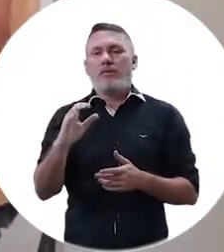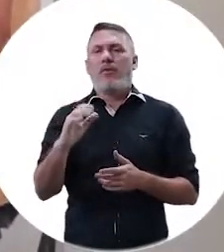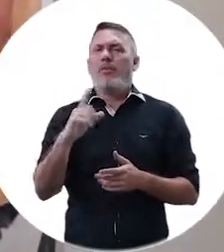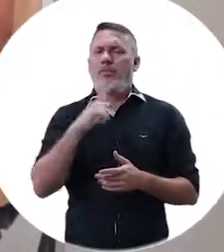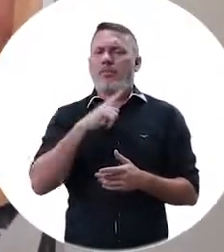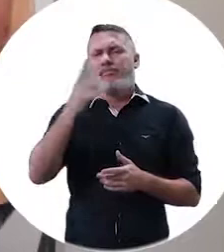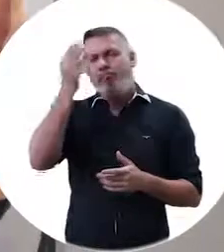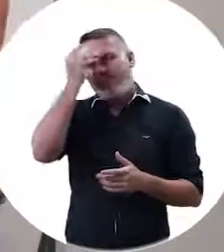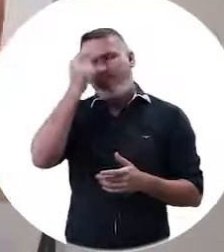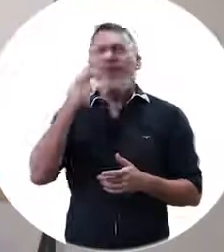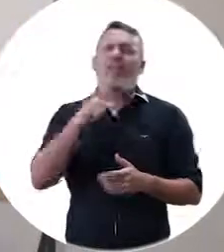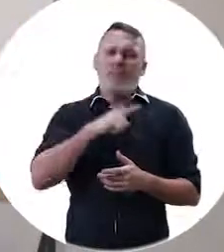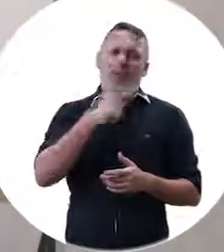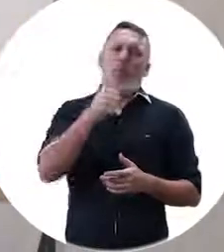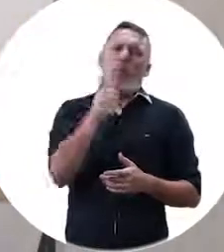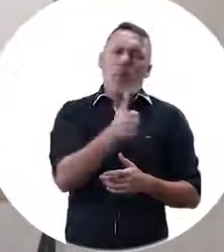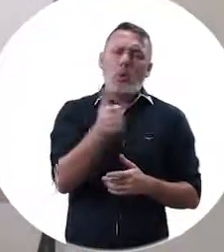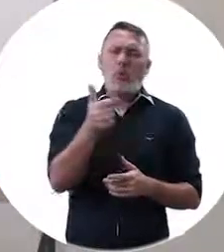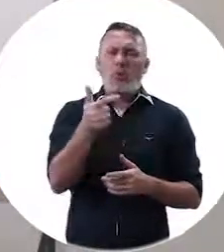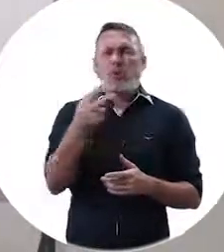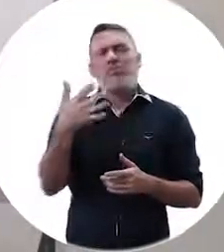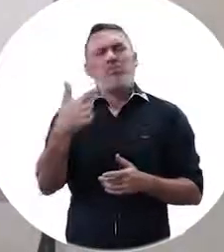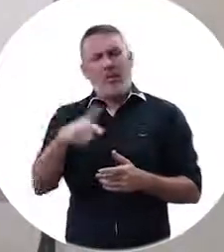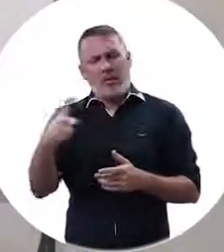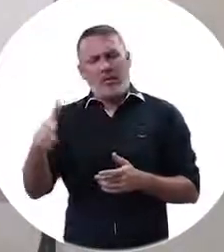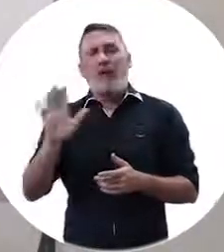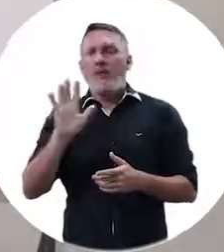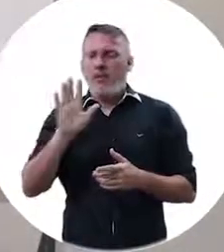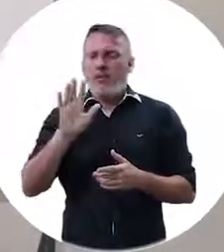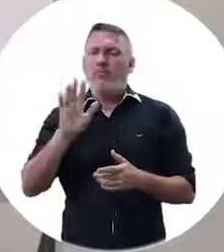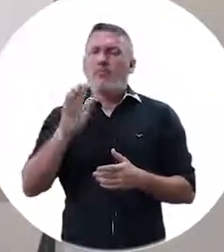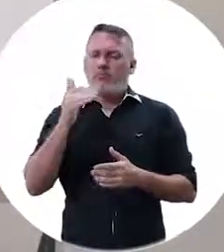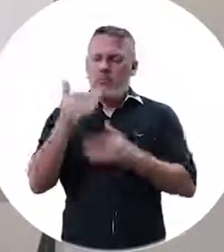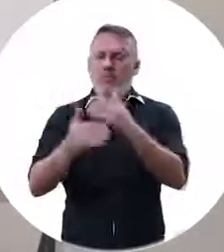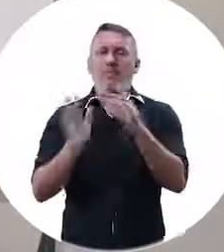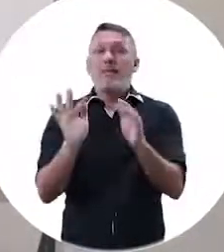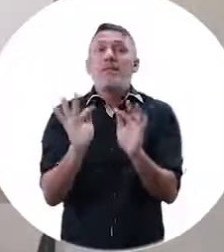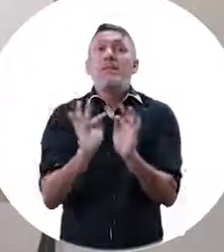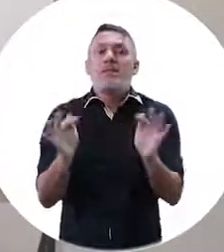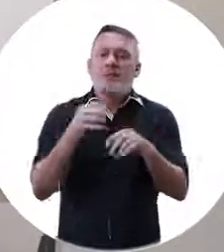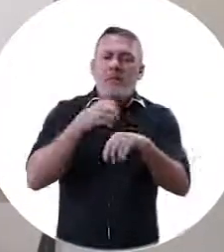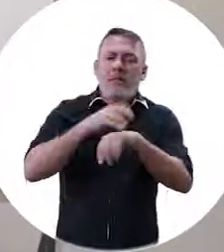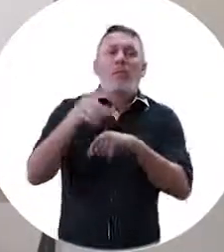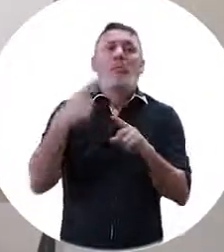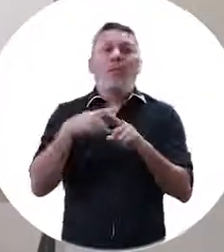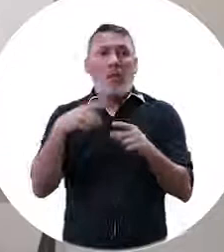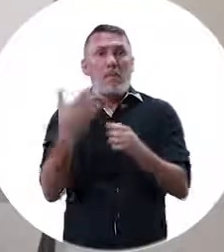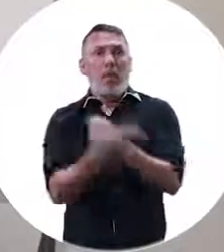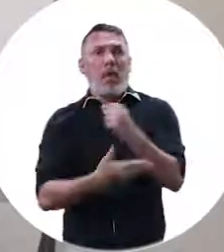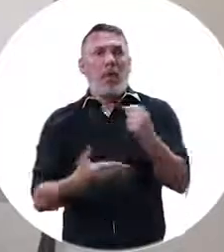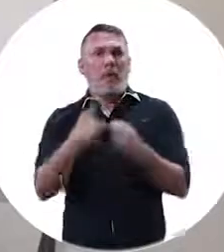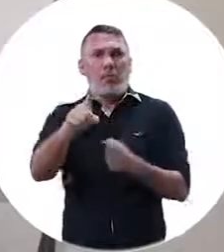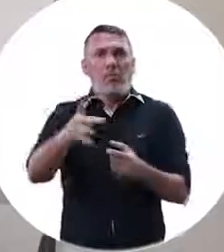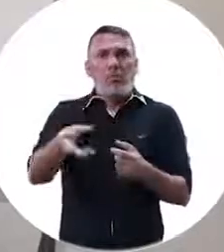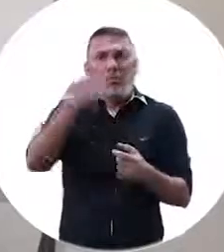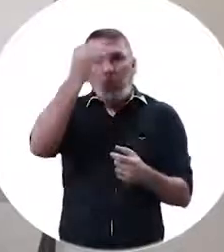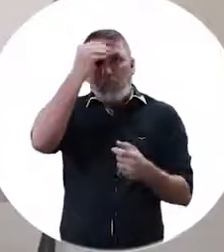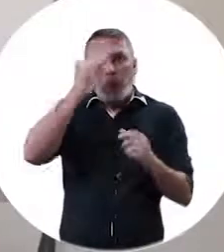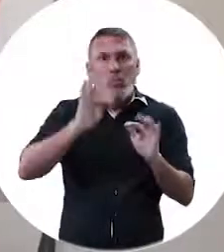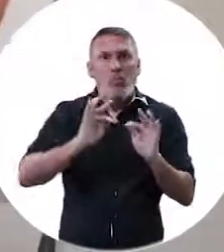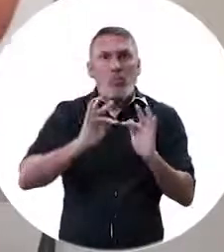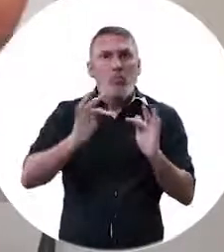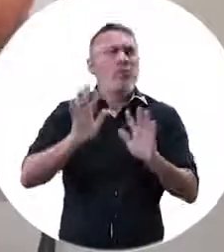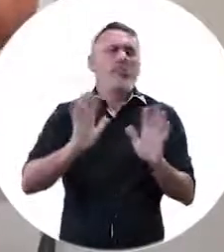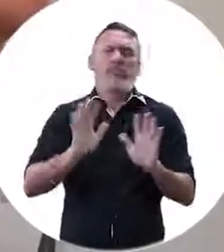dec. Existem prefixos de 11, 12, 13, 14. Vamos trabalhar com o mais simples possível, porque isso aqui é uma base